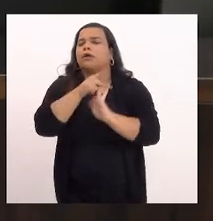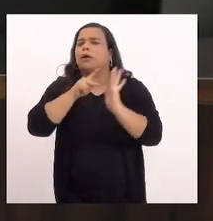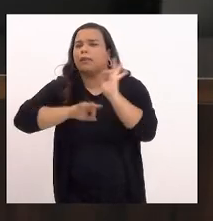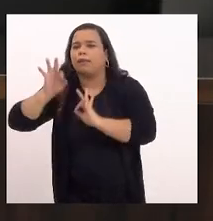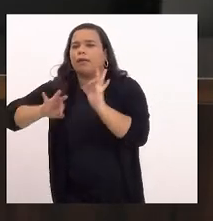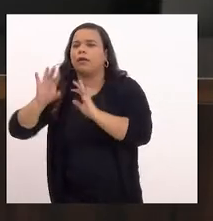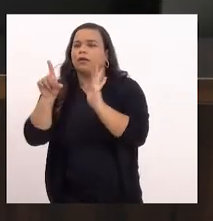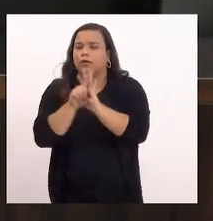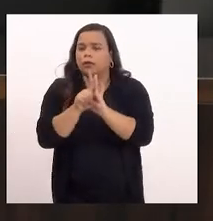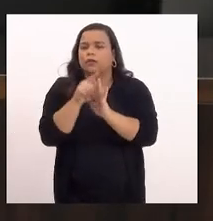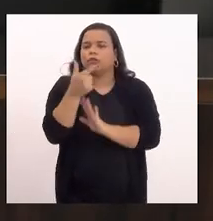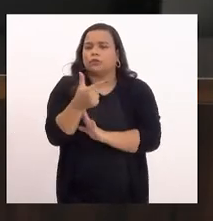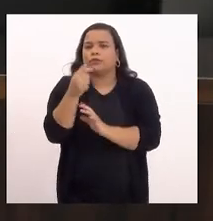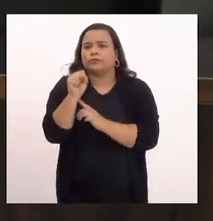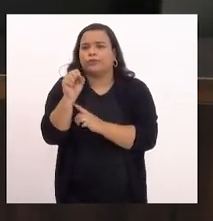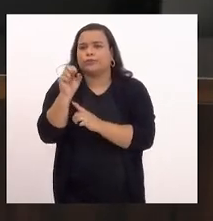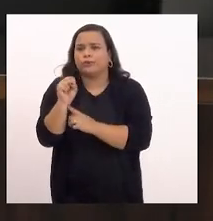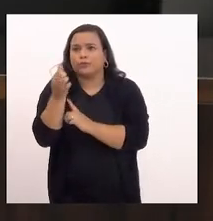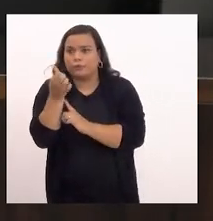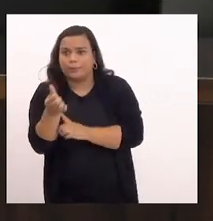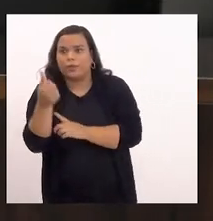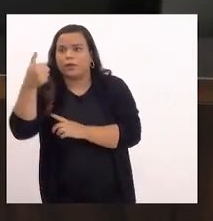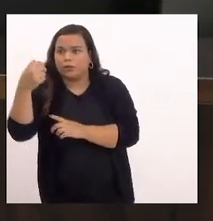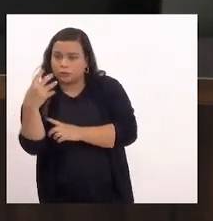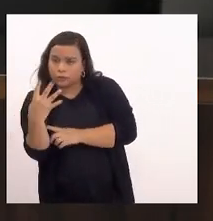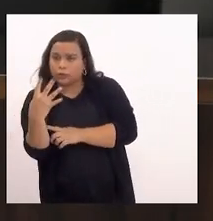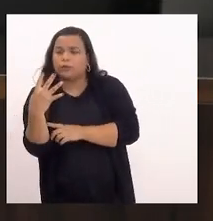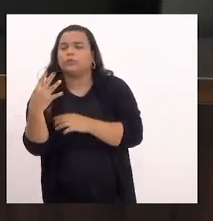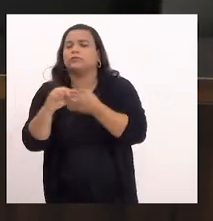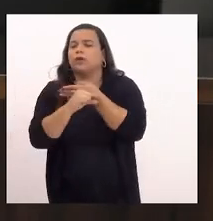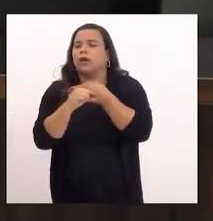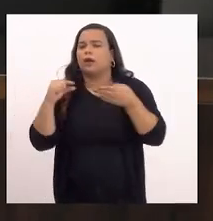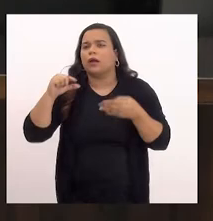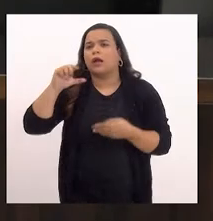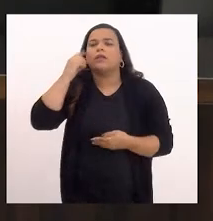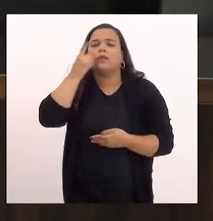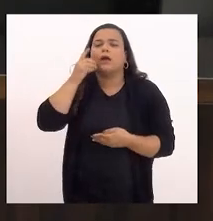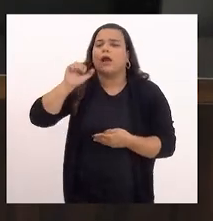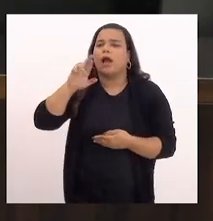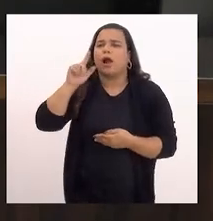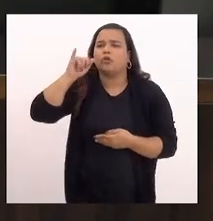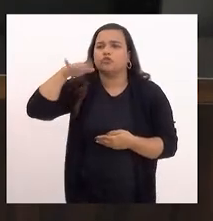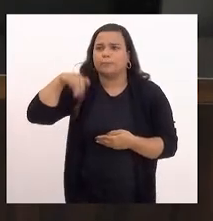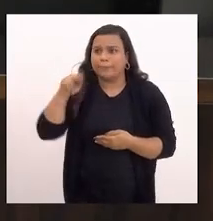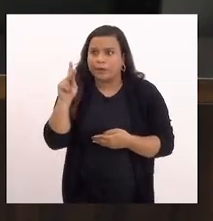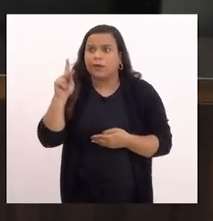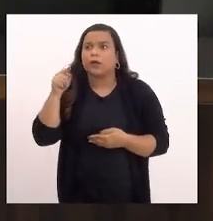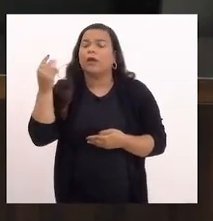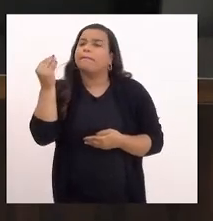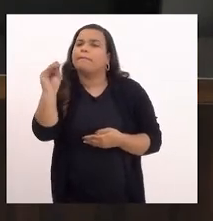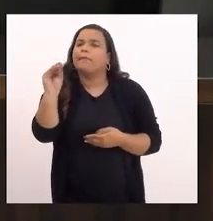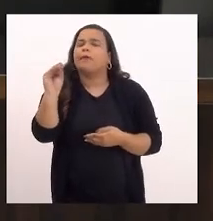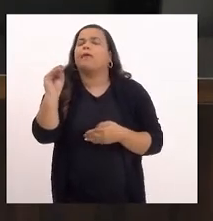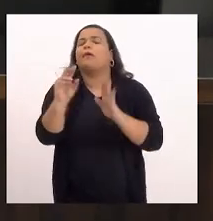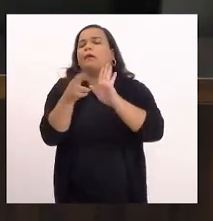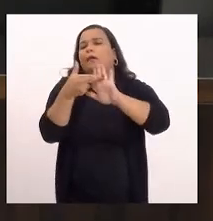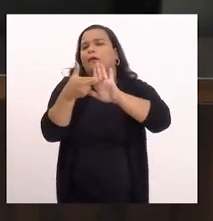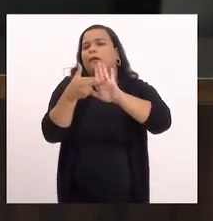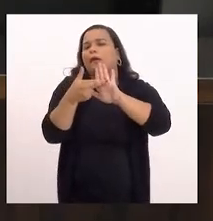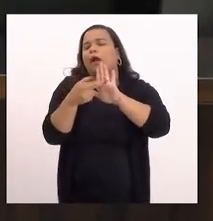2886-A de 14, de autoriza o deputado Carlos Mink, que regulamenta o artigo 25 da lei 3